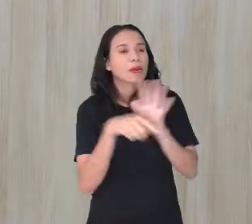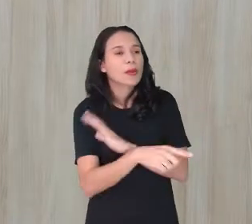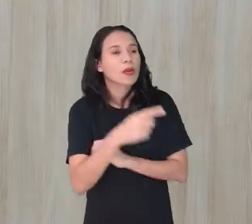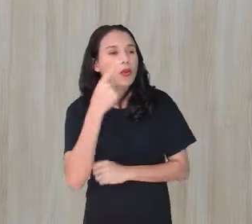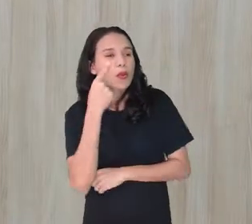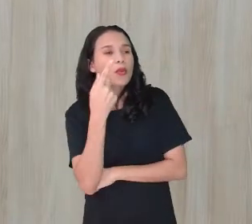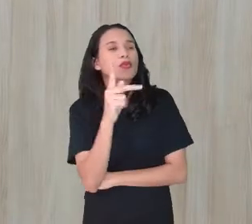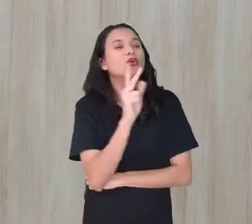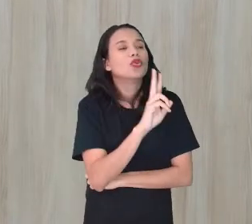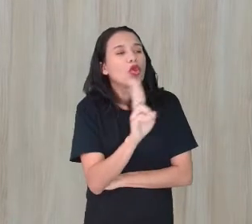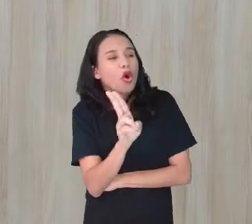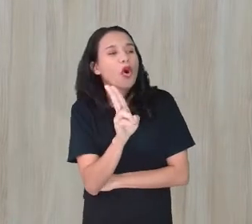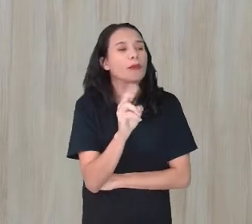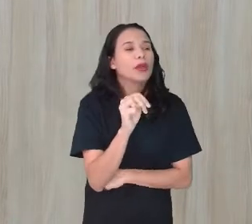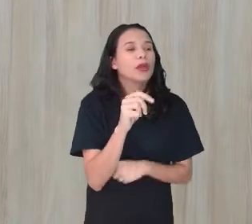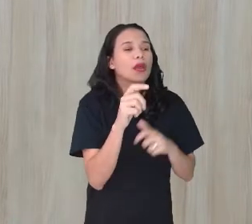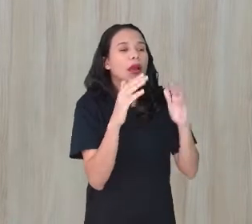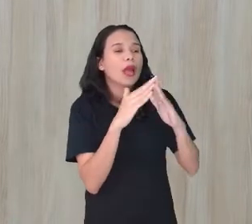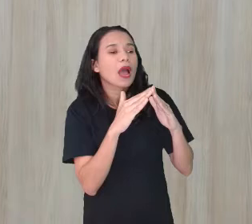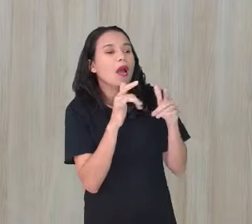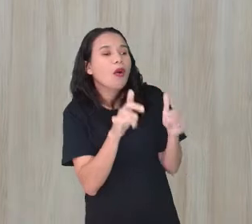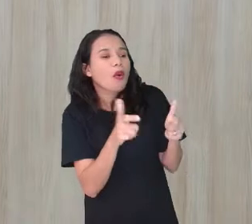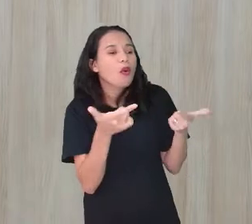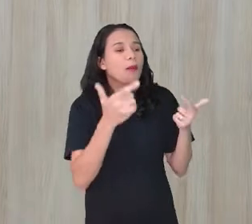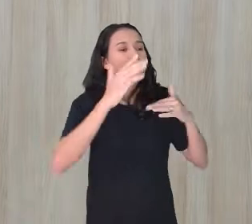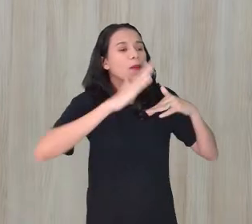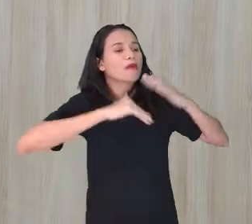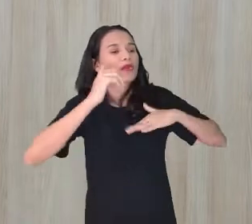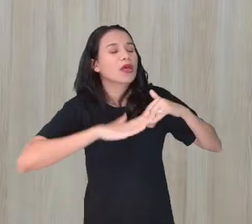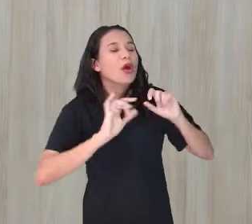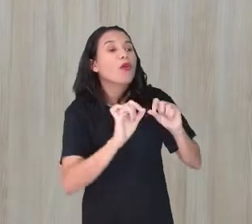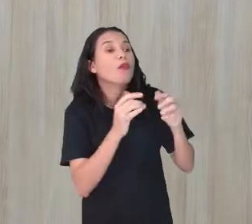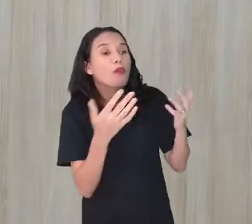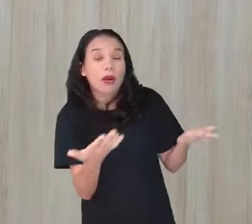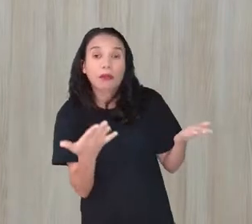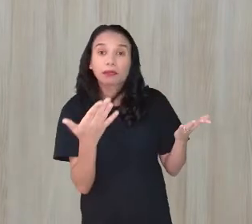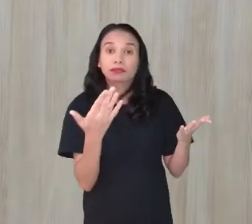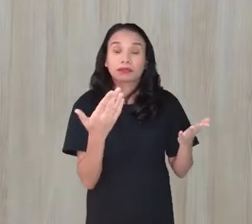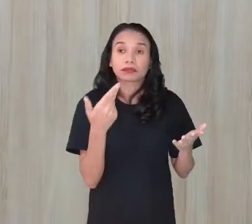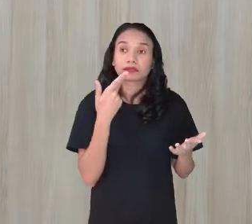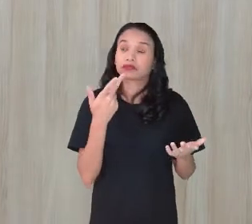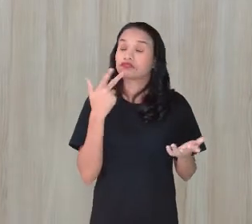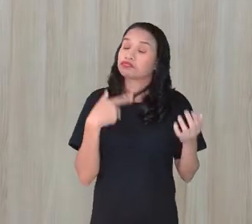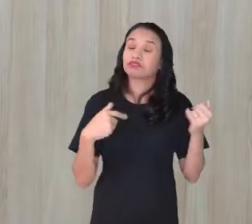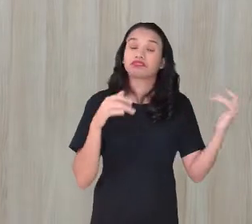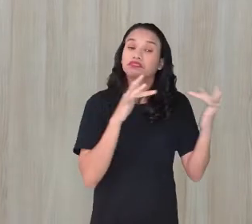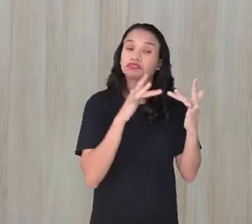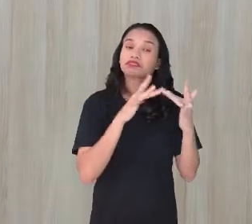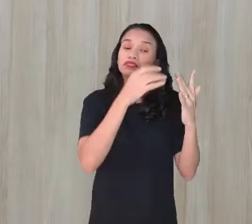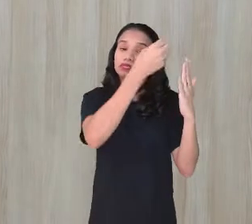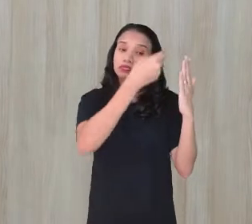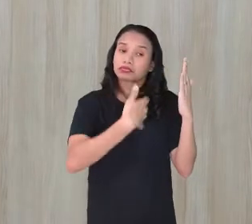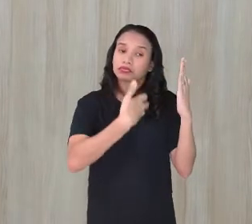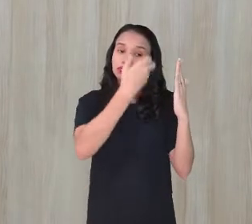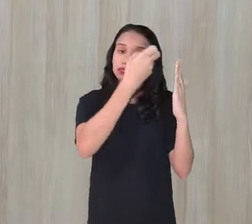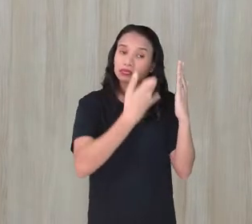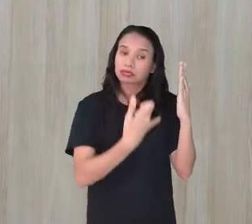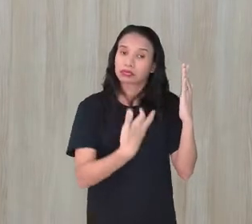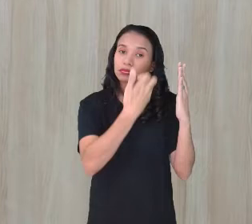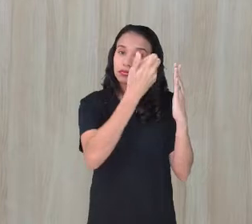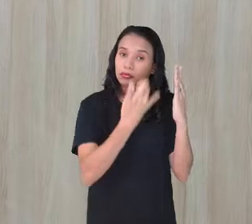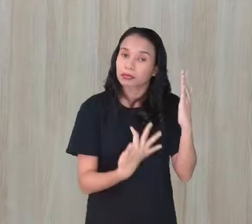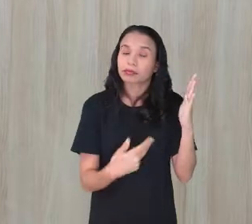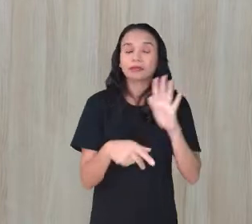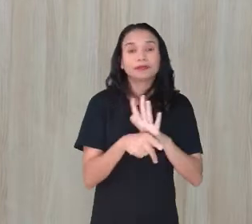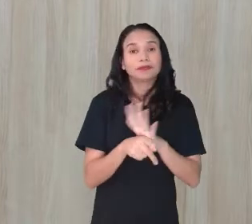é o seu nome? Qual é o seu endereço? Qual é a sua profissão? E aí, sucessivamente, ela vai me dando as informações e a partir